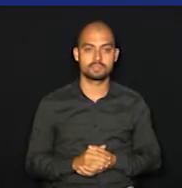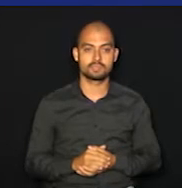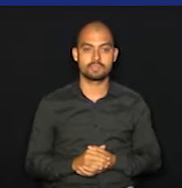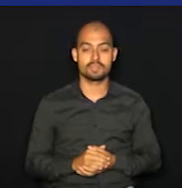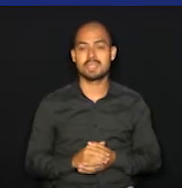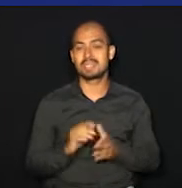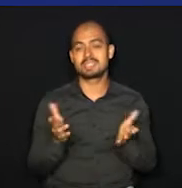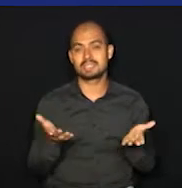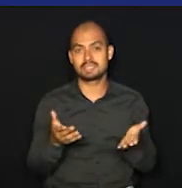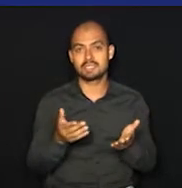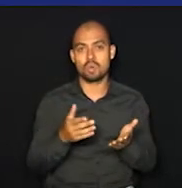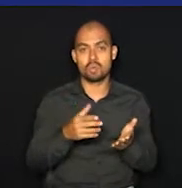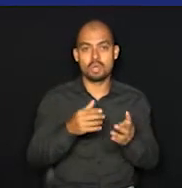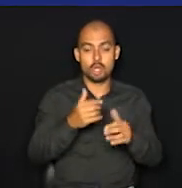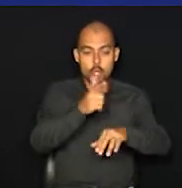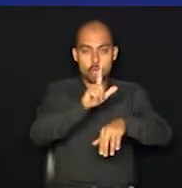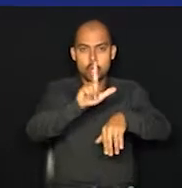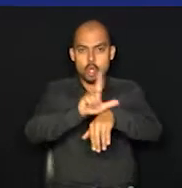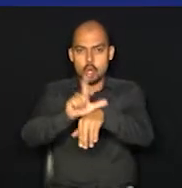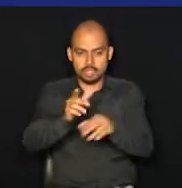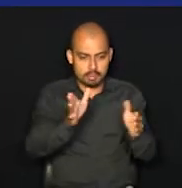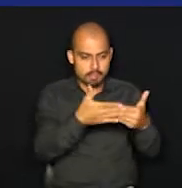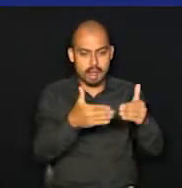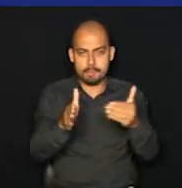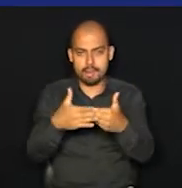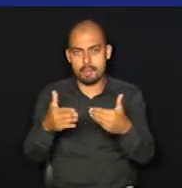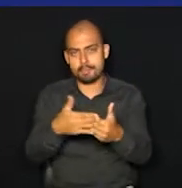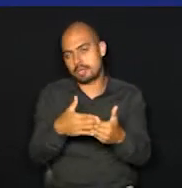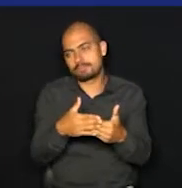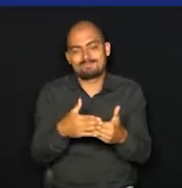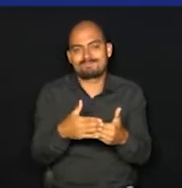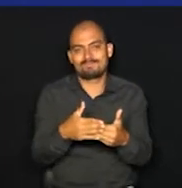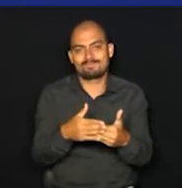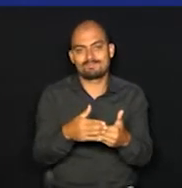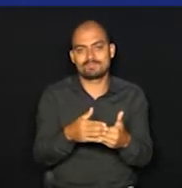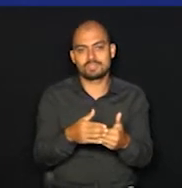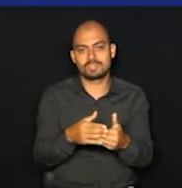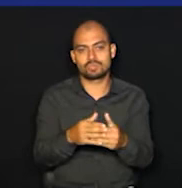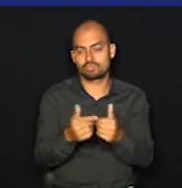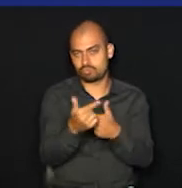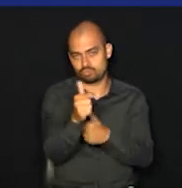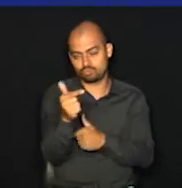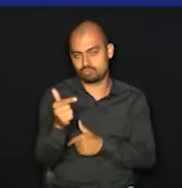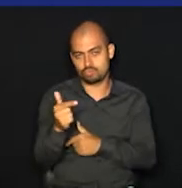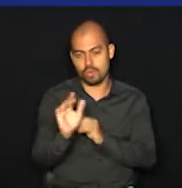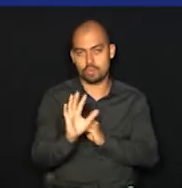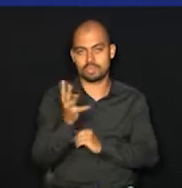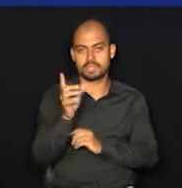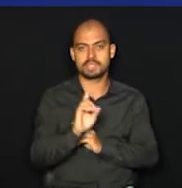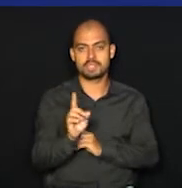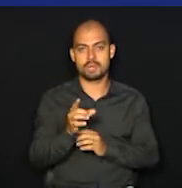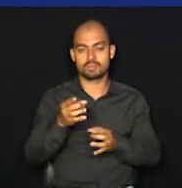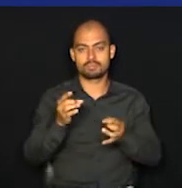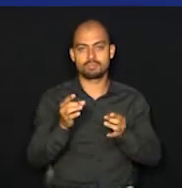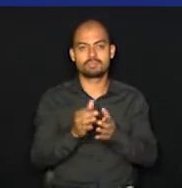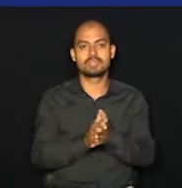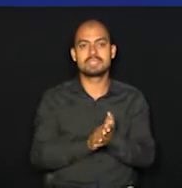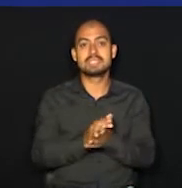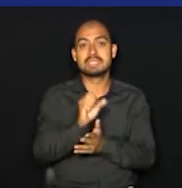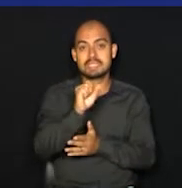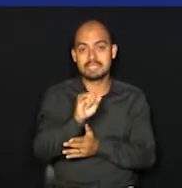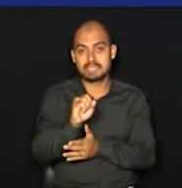de fechamento de comércio. Então, eu quero veementemente aqui descartar